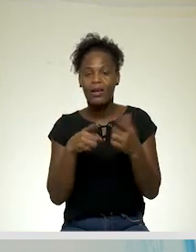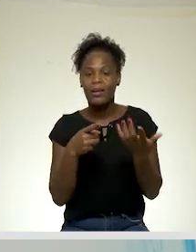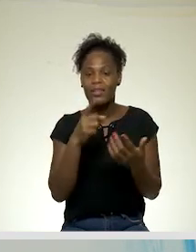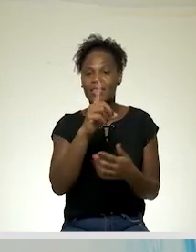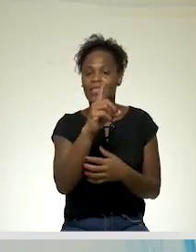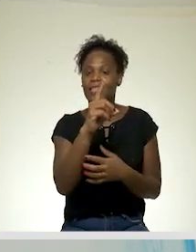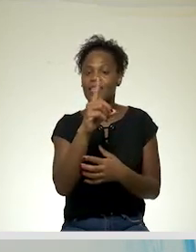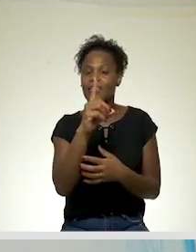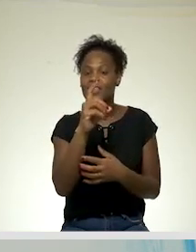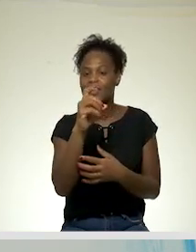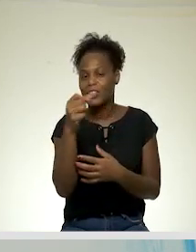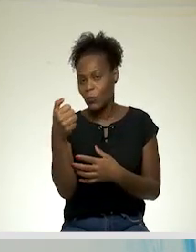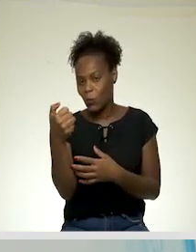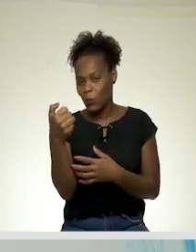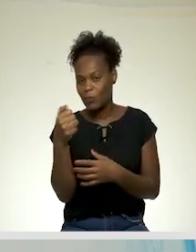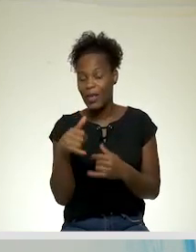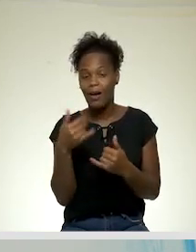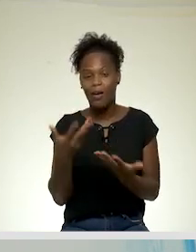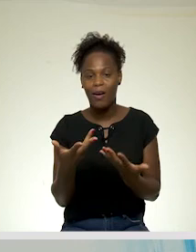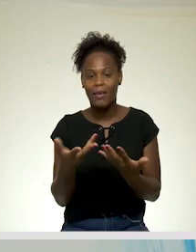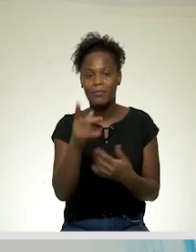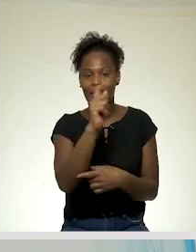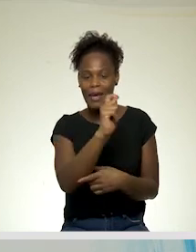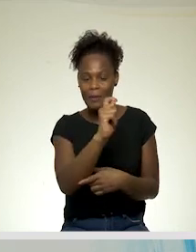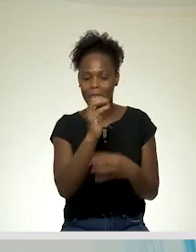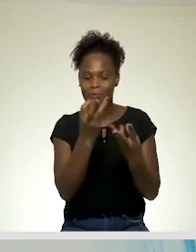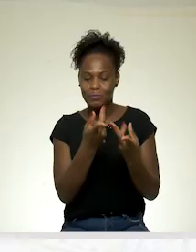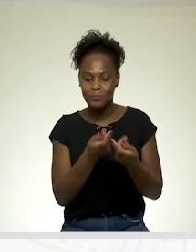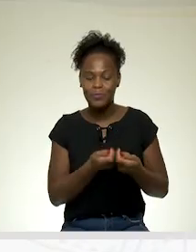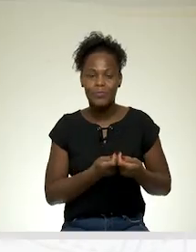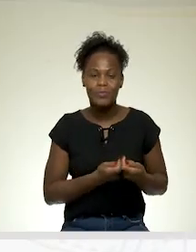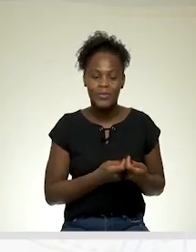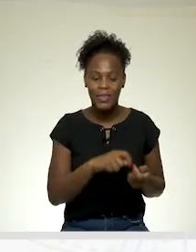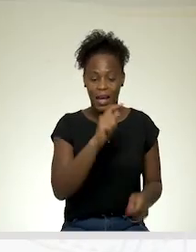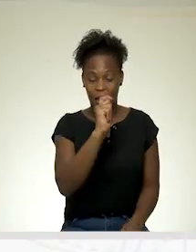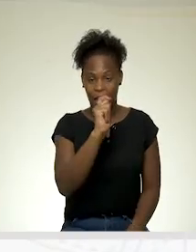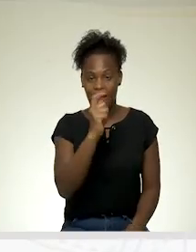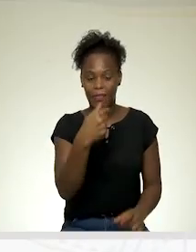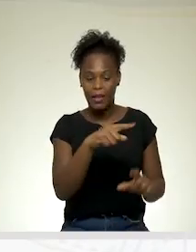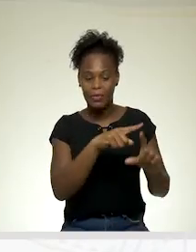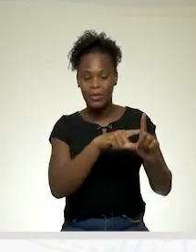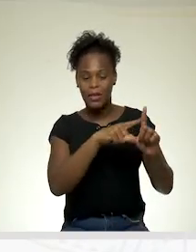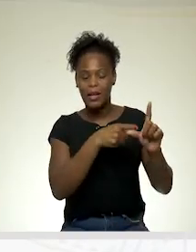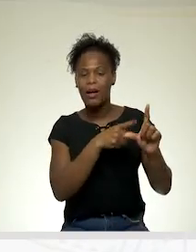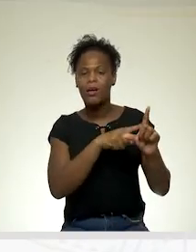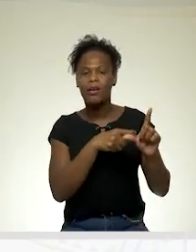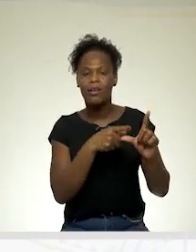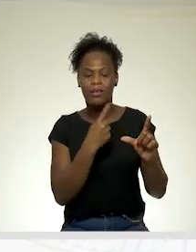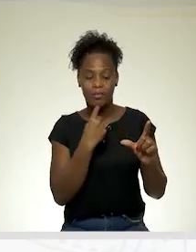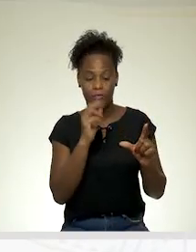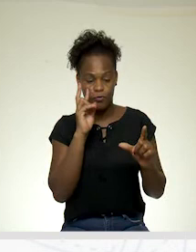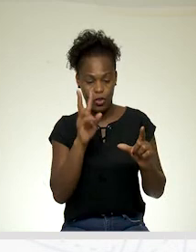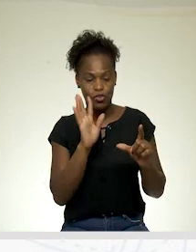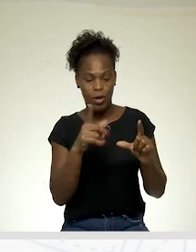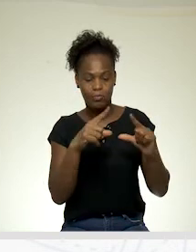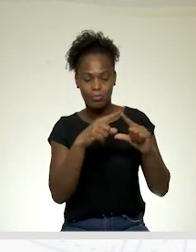a 65. Vamos para a linha E. Na linha E, nós temos um ângulo, o que é? Nós já